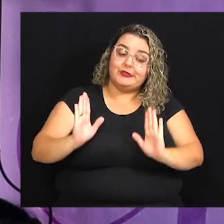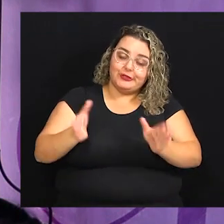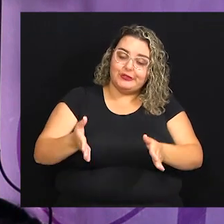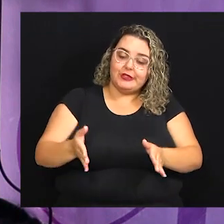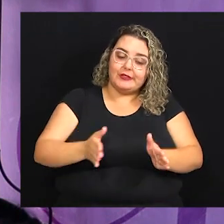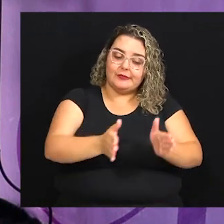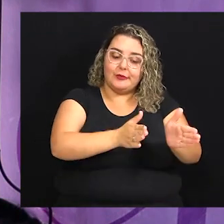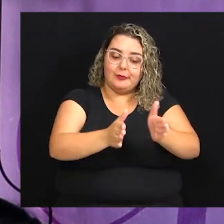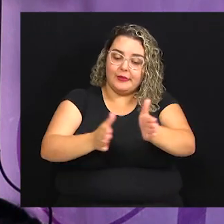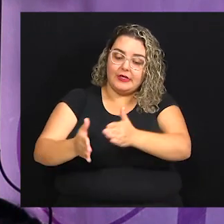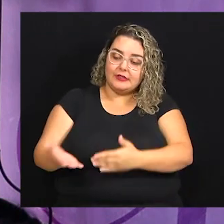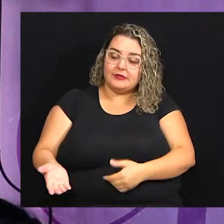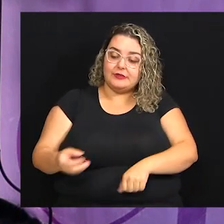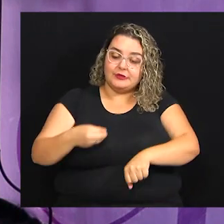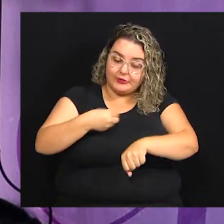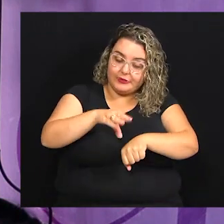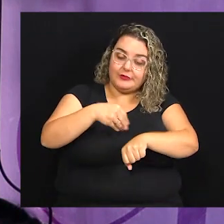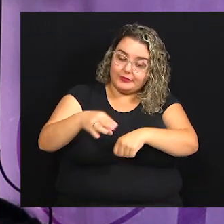aqui em